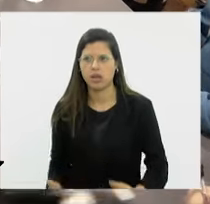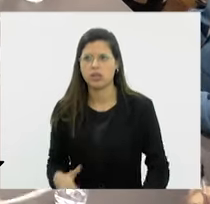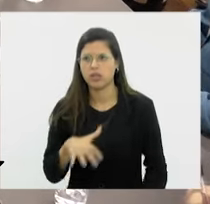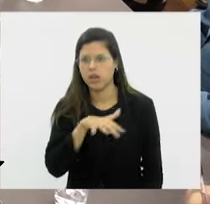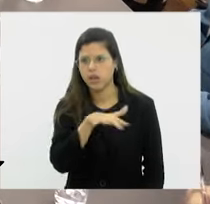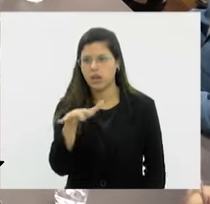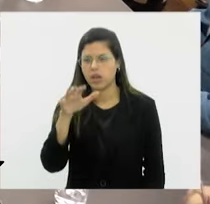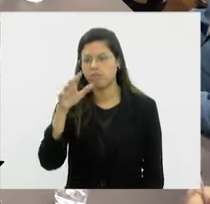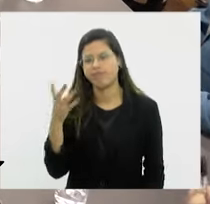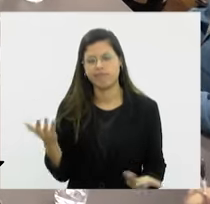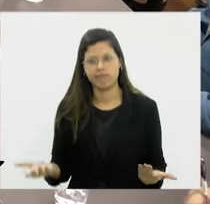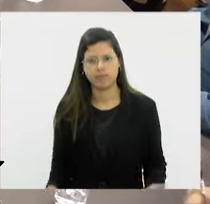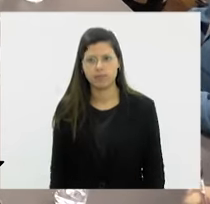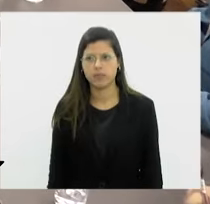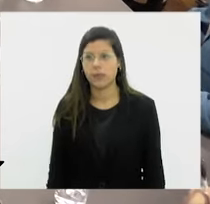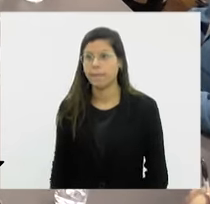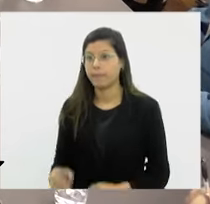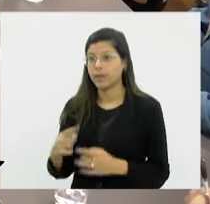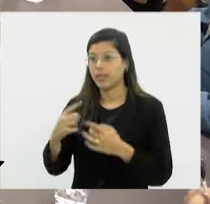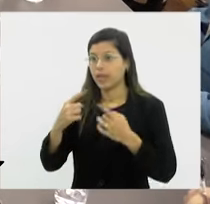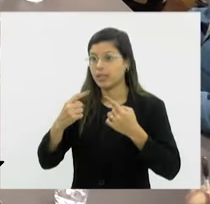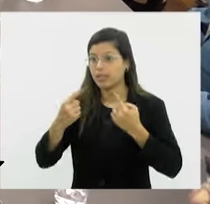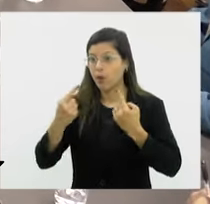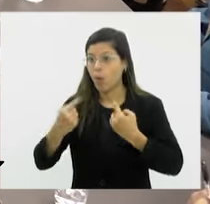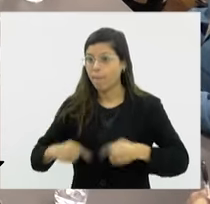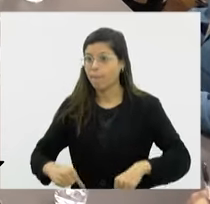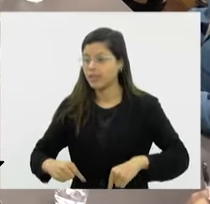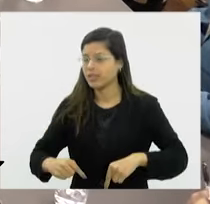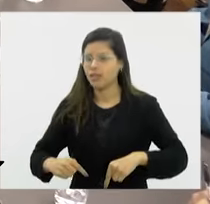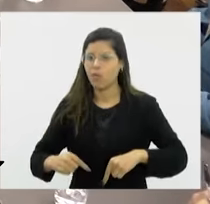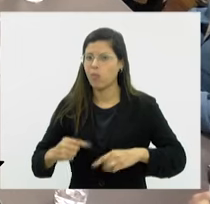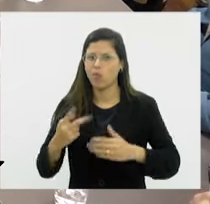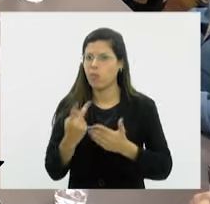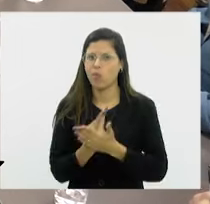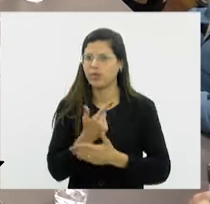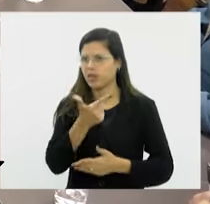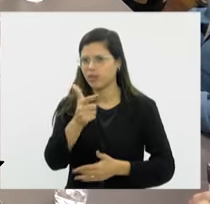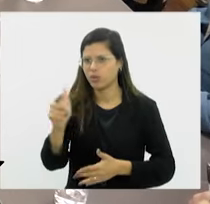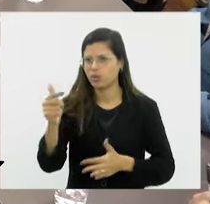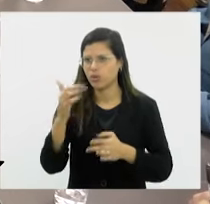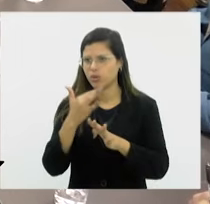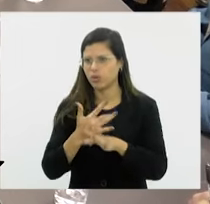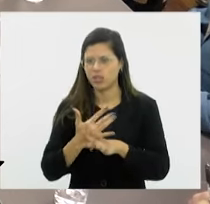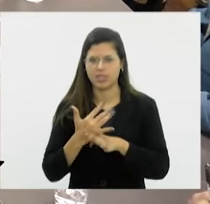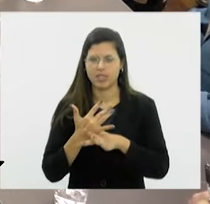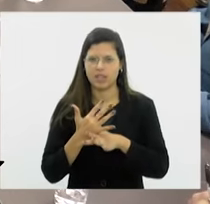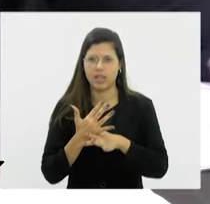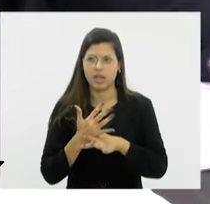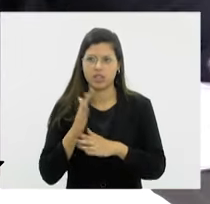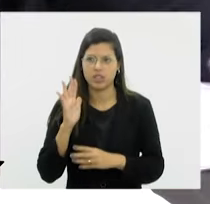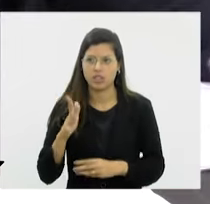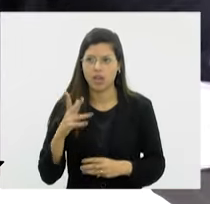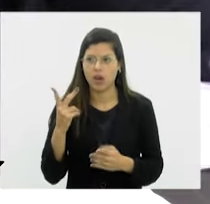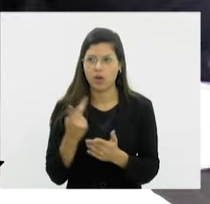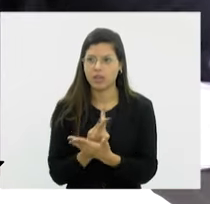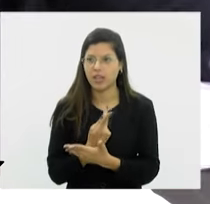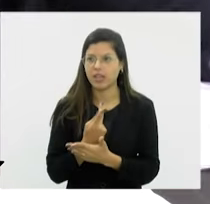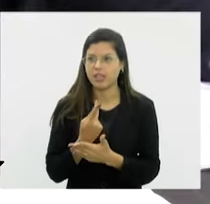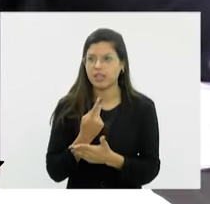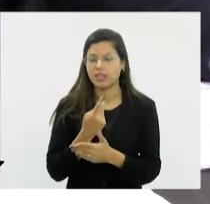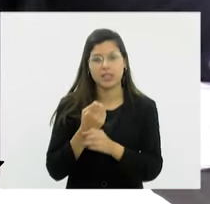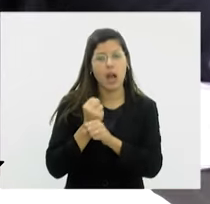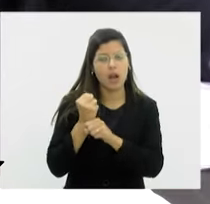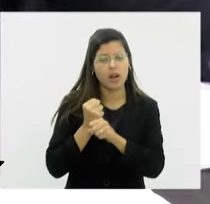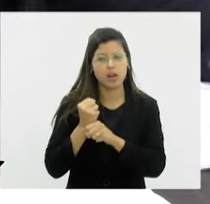Mas é que tá. Essa competição não acontece nos demais municípios. Ela já acontece há décadas